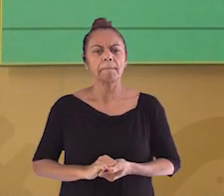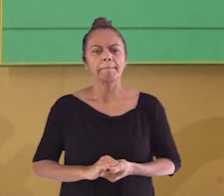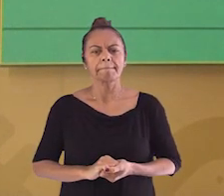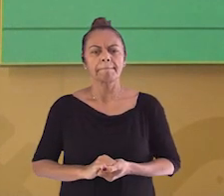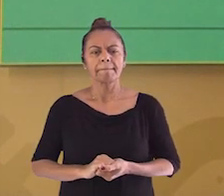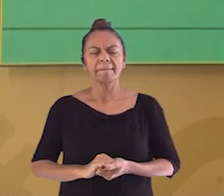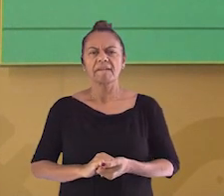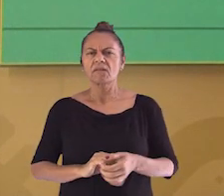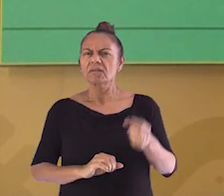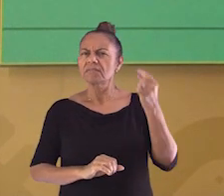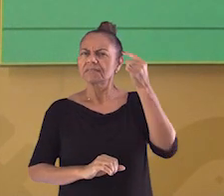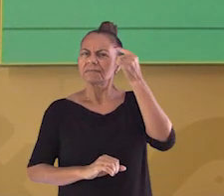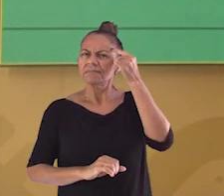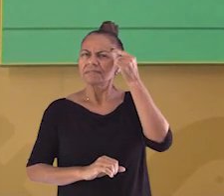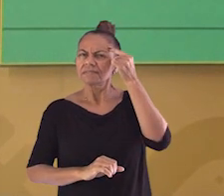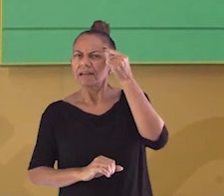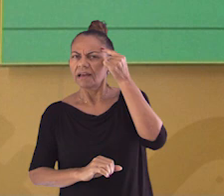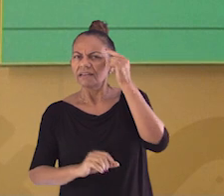vocês pensaram sobre ela?